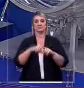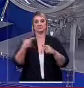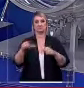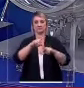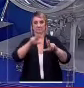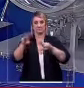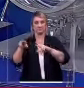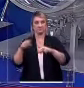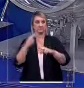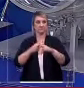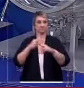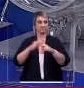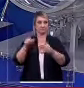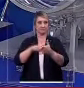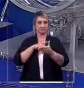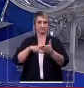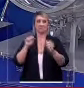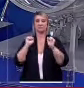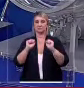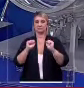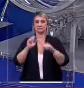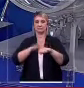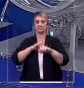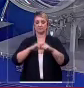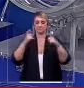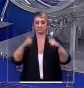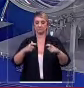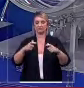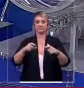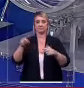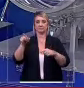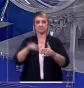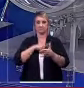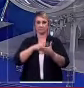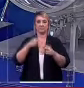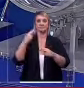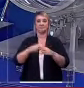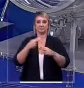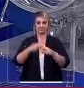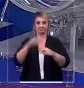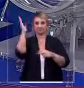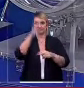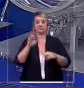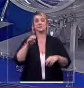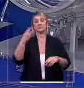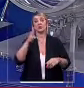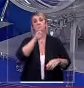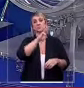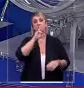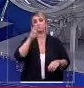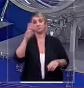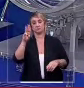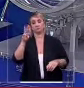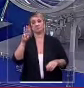modalidades das loterias Caixa podem ser feitas nas lotéricas de todo o Brasil e pelo novo portal da Caixa,